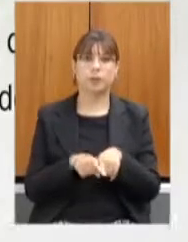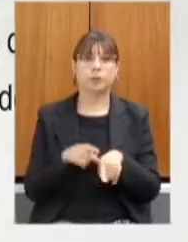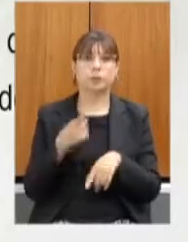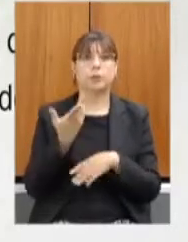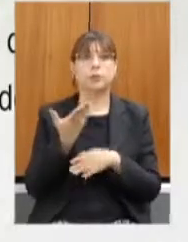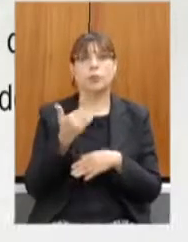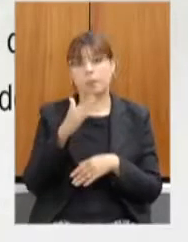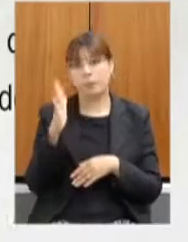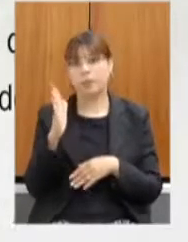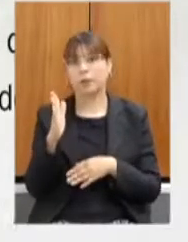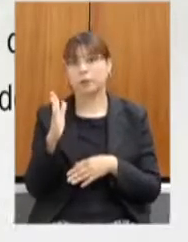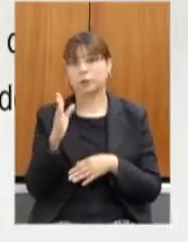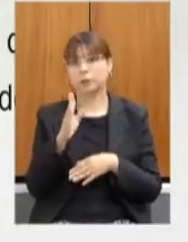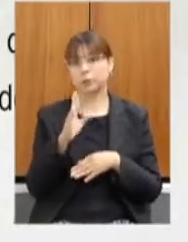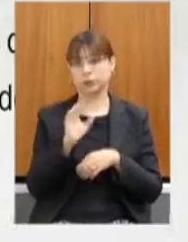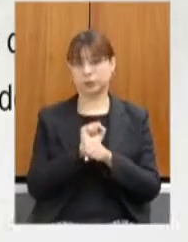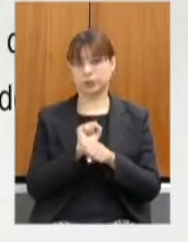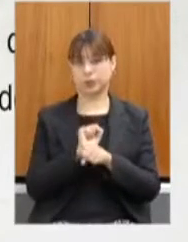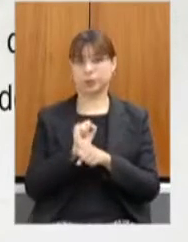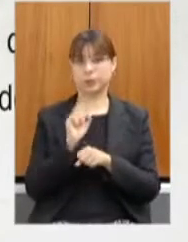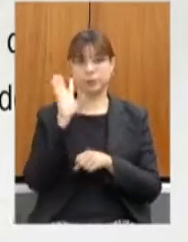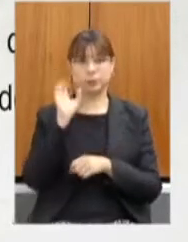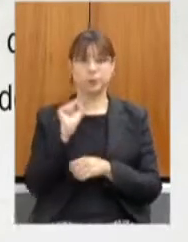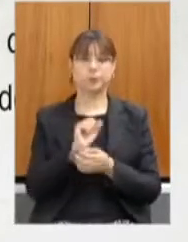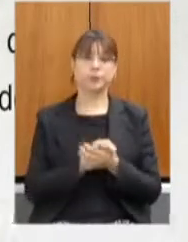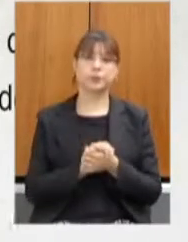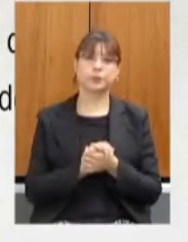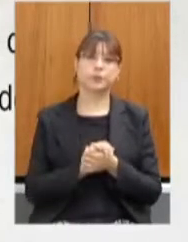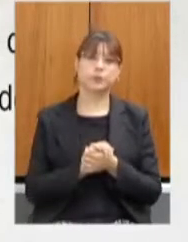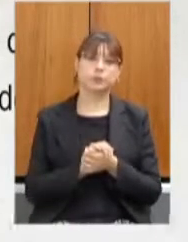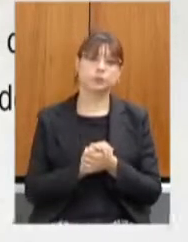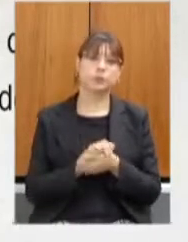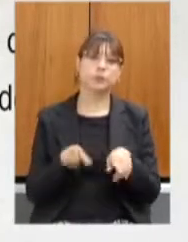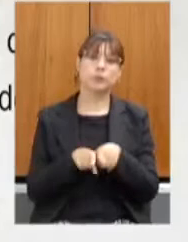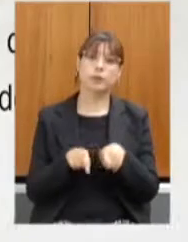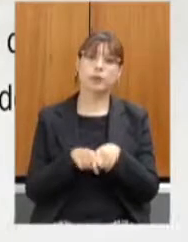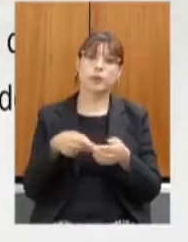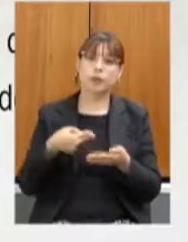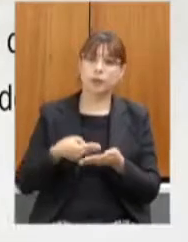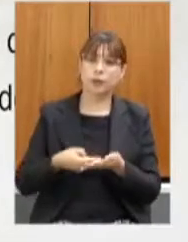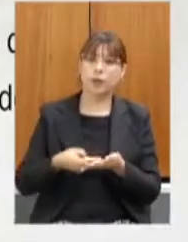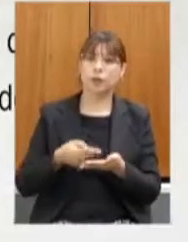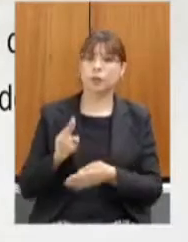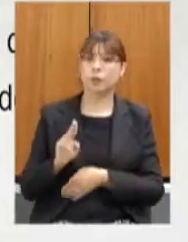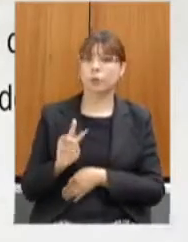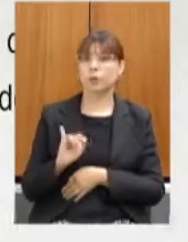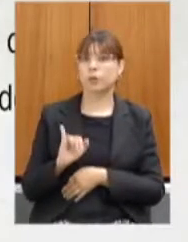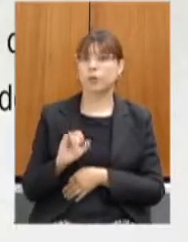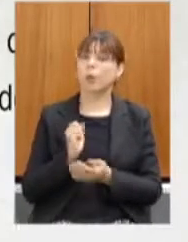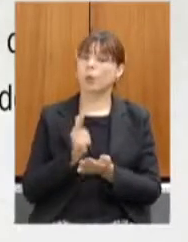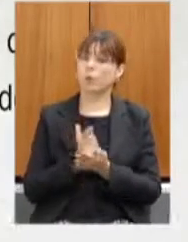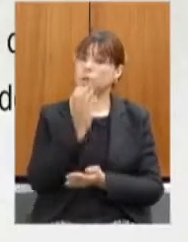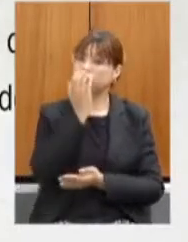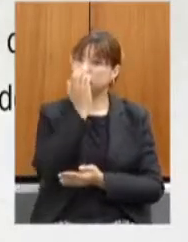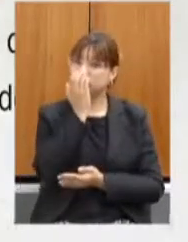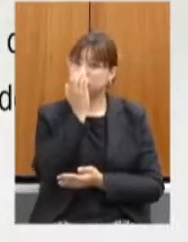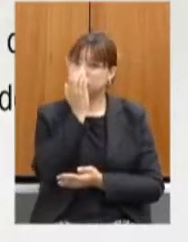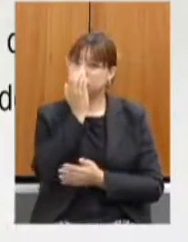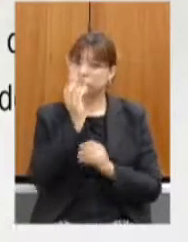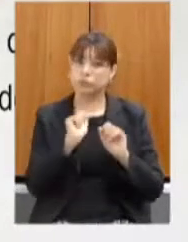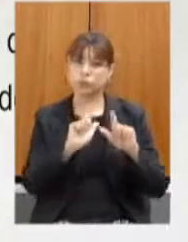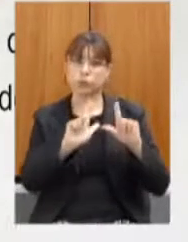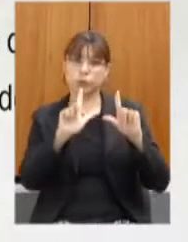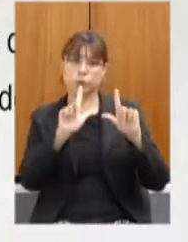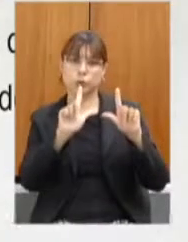se esperava aquisição de kits estaduais para leitos de UTI ou seja nosso compramos respiradores compramos monitores